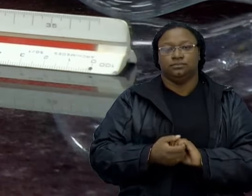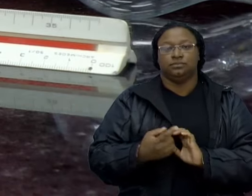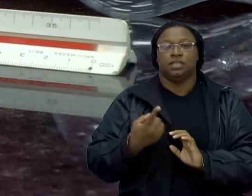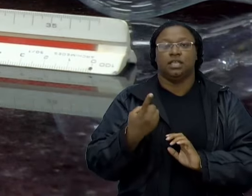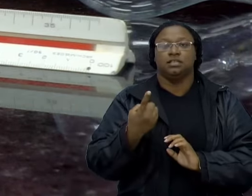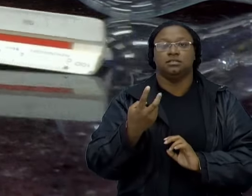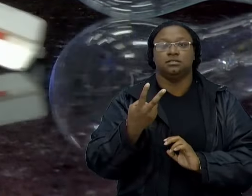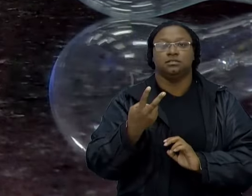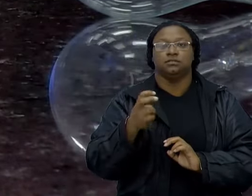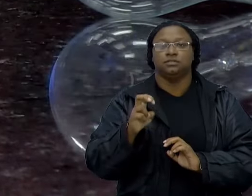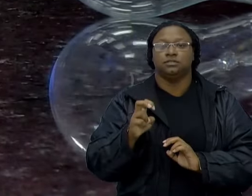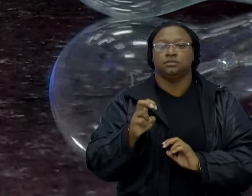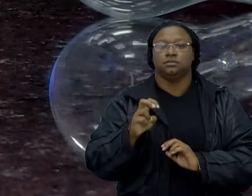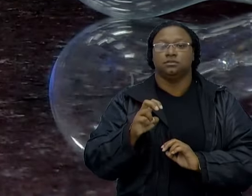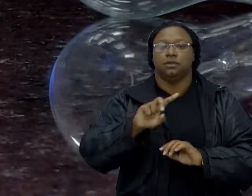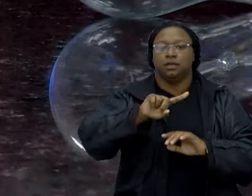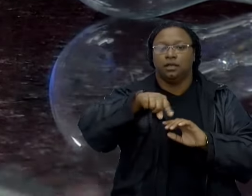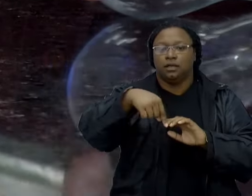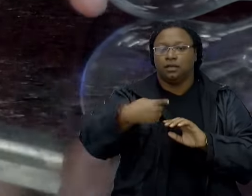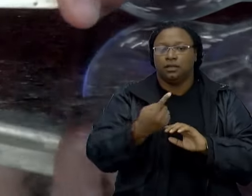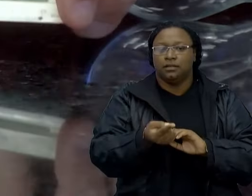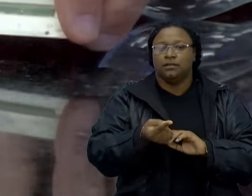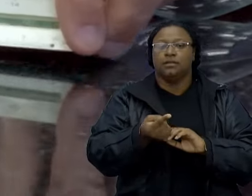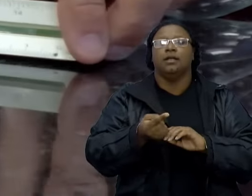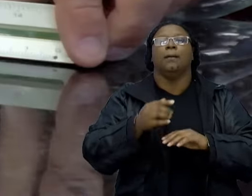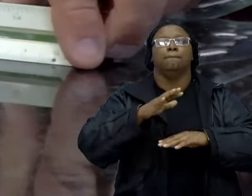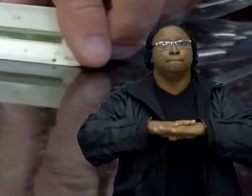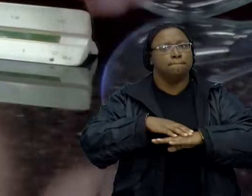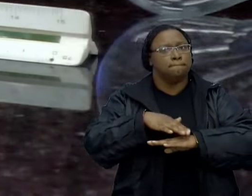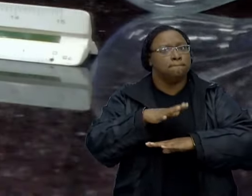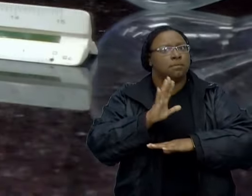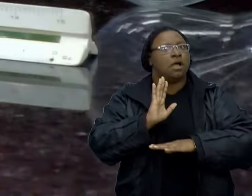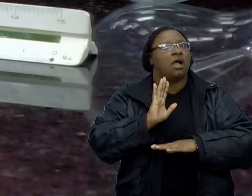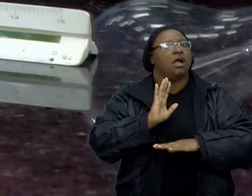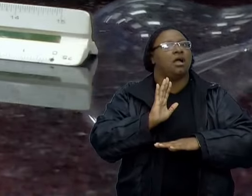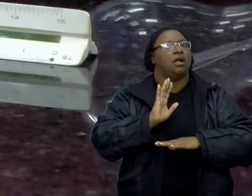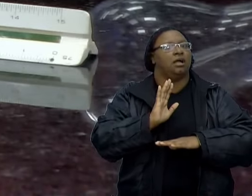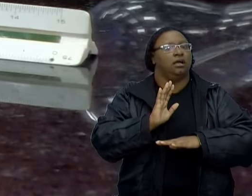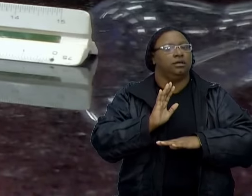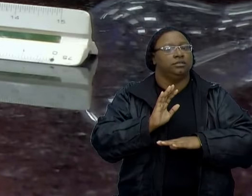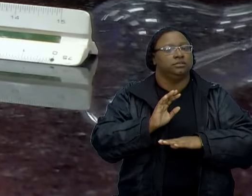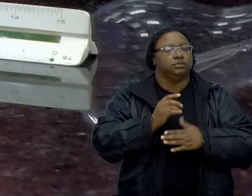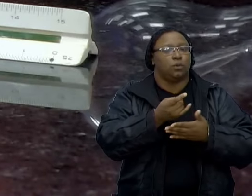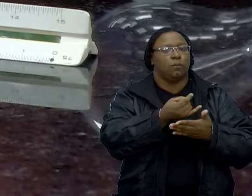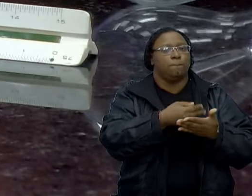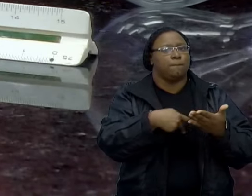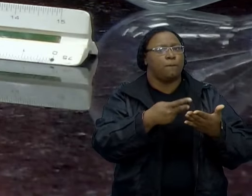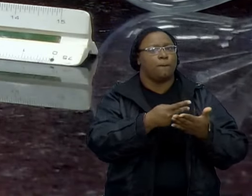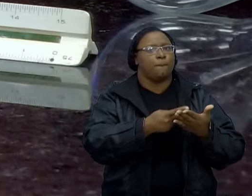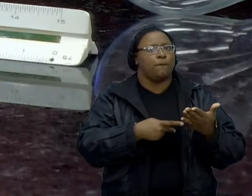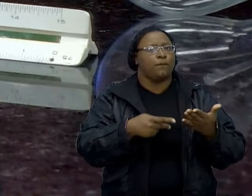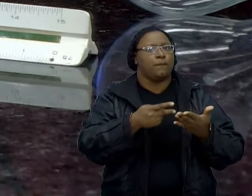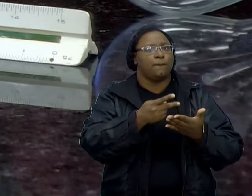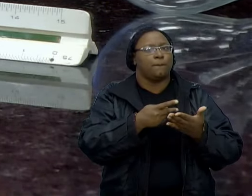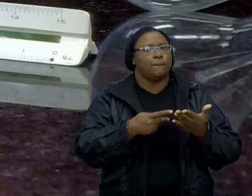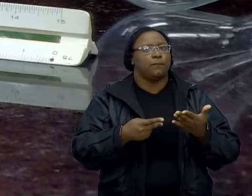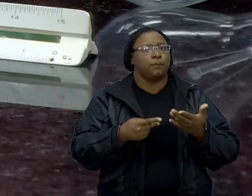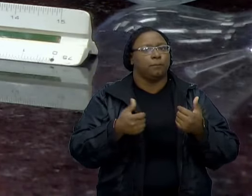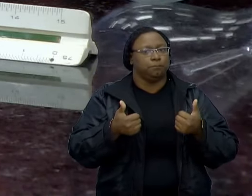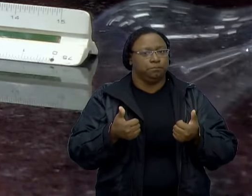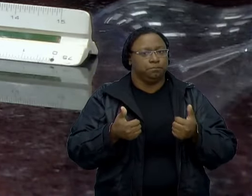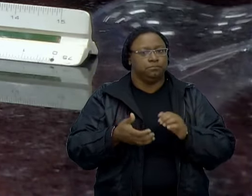125. Se a gente virar aqui tem mais, ó. Ó, tem mais aqui. Opções de escala para a gente fazer o nosso desenho, ó. Dá para pegar